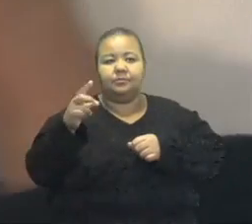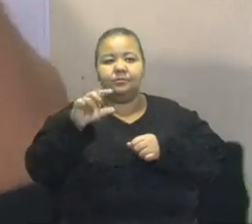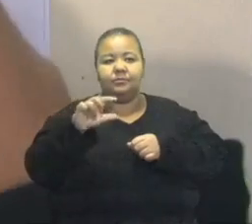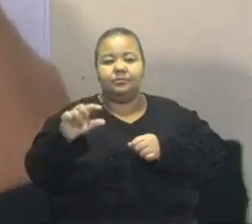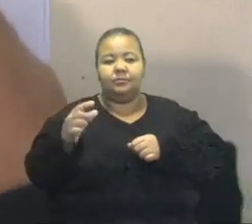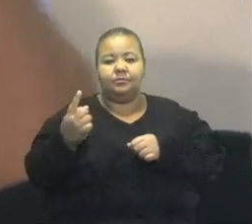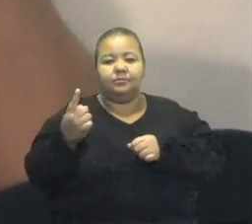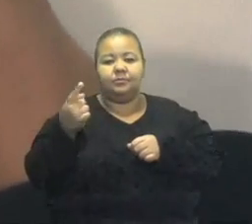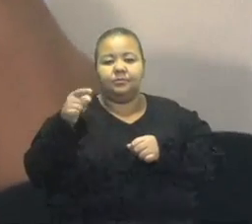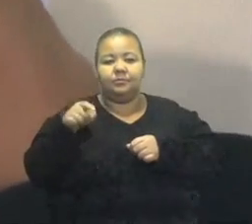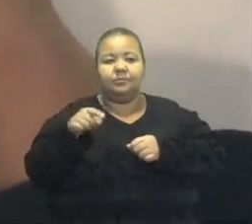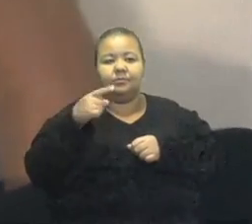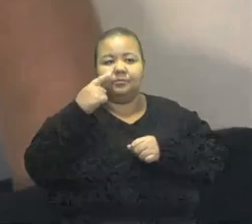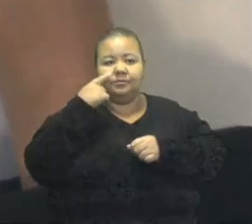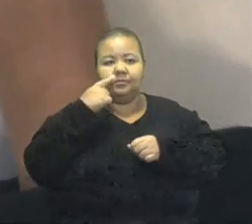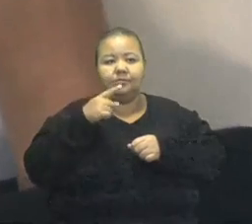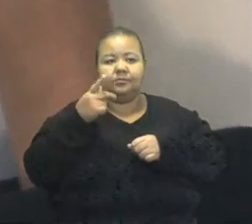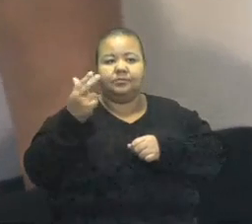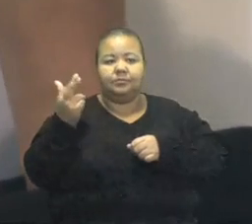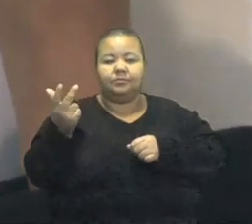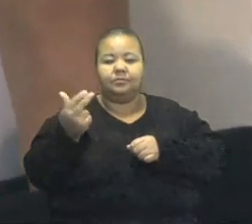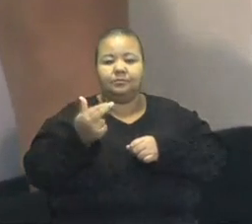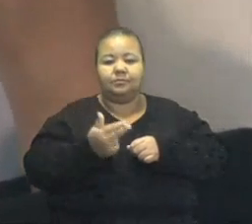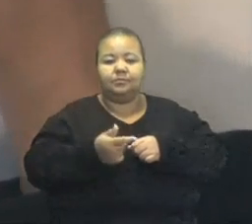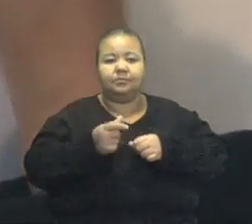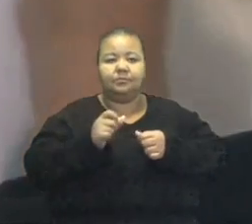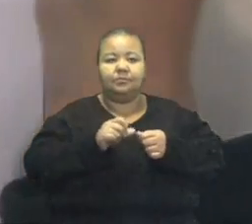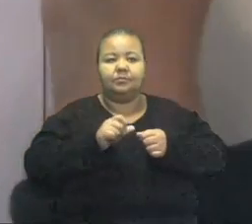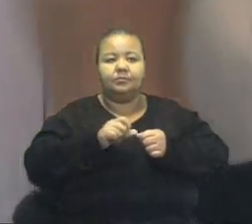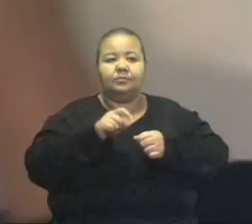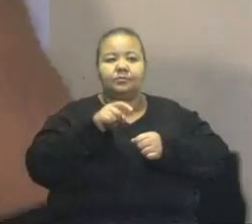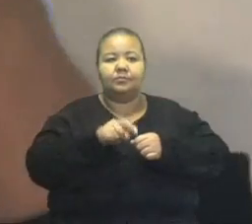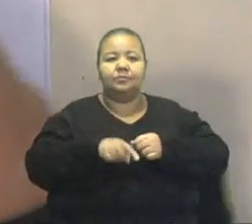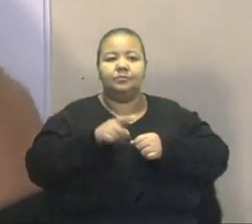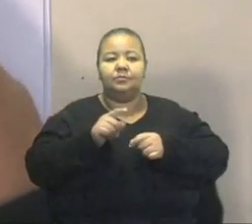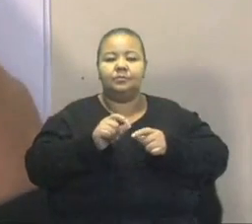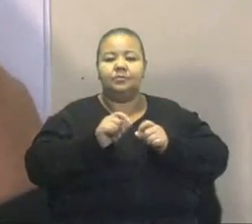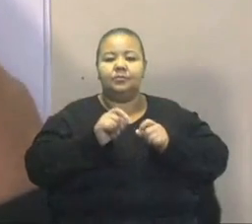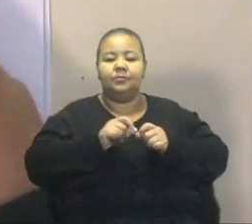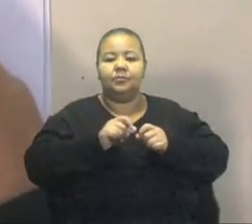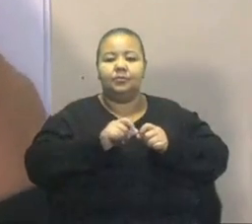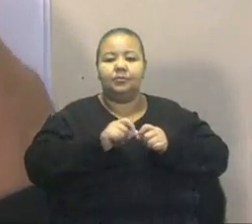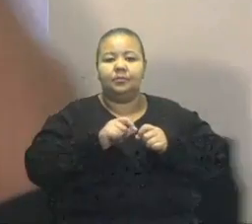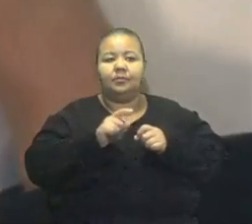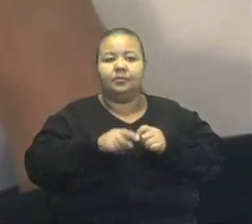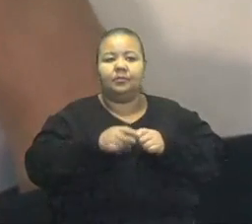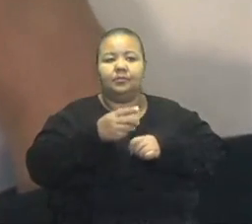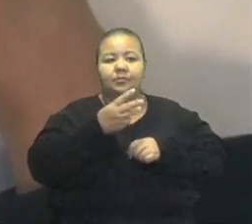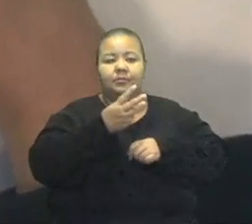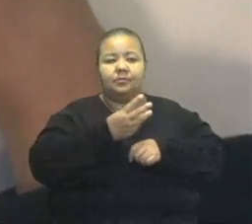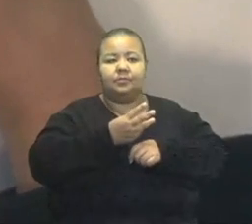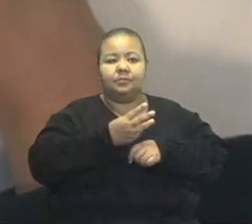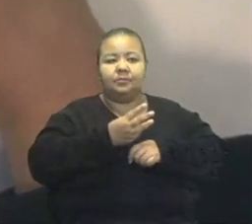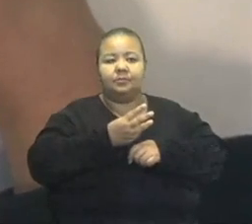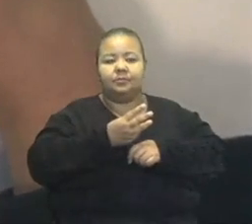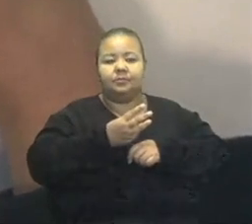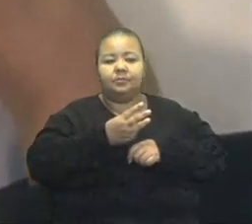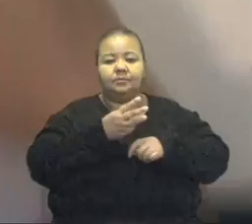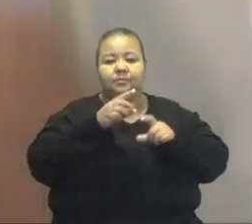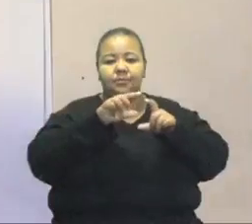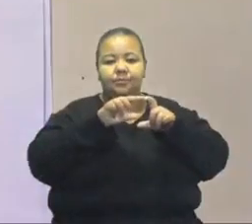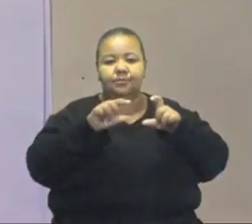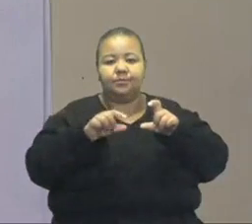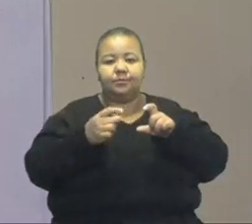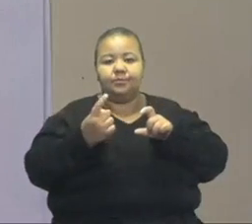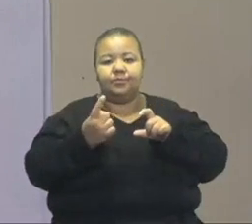uma coluna. Então, veja que é igual. E como vai ser o tamanho da nossa matriz? 3 linhas